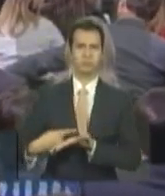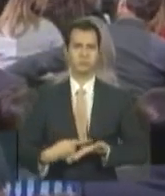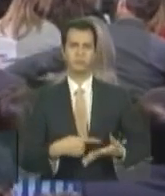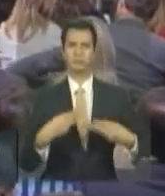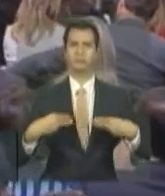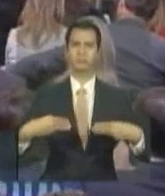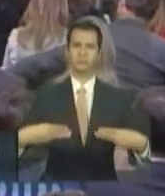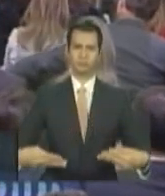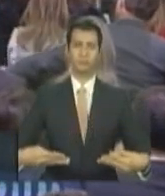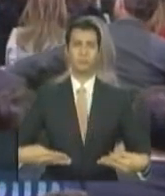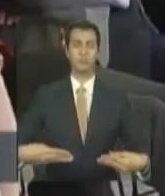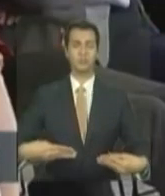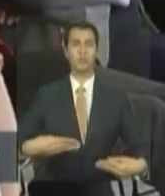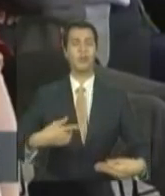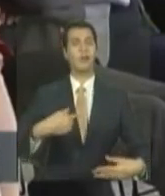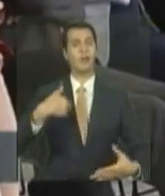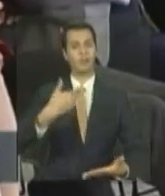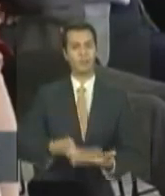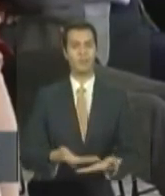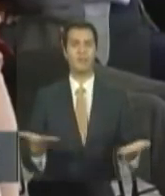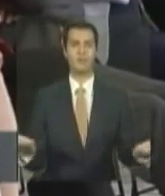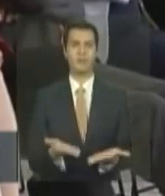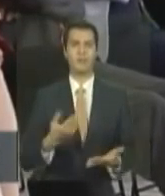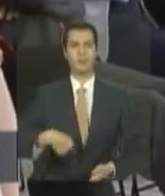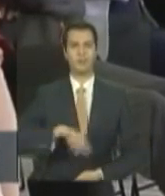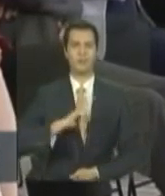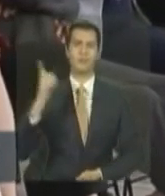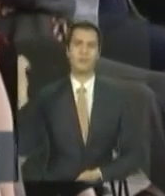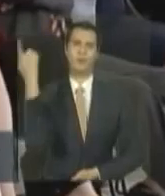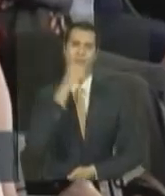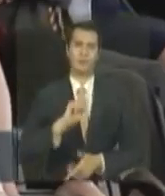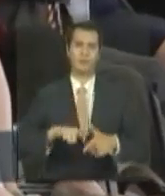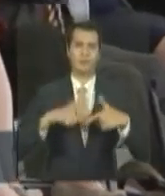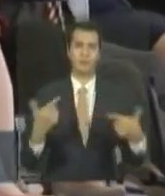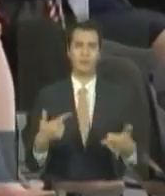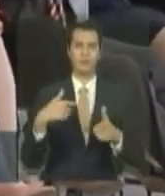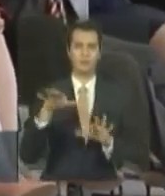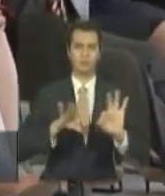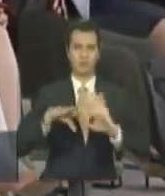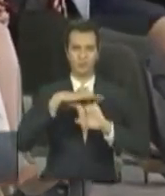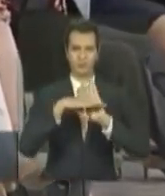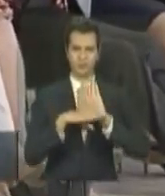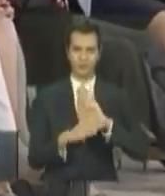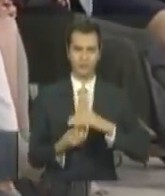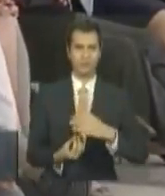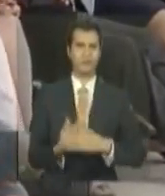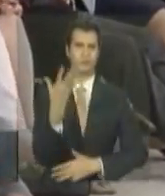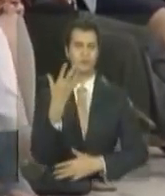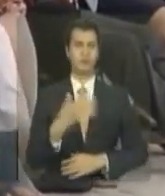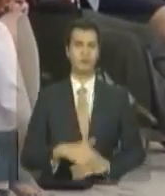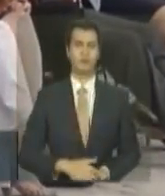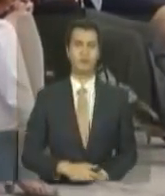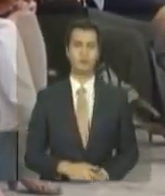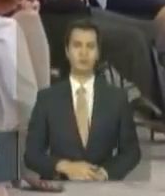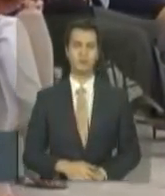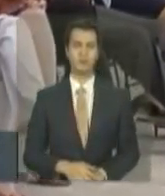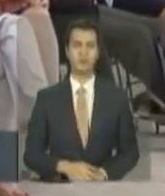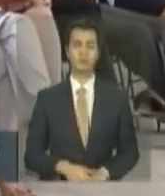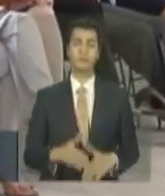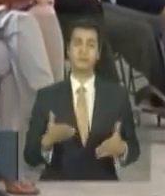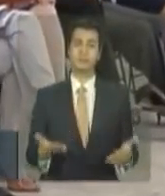que nós conseguíssemos elaborar este projeto. Queria cumprimentar,